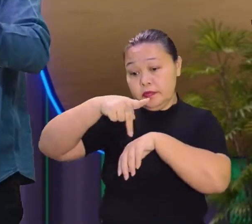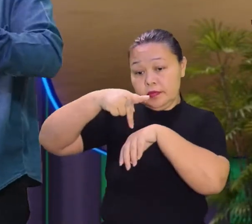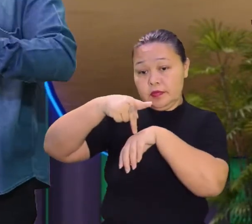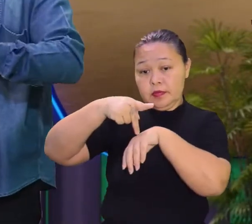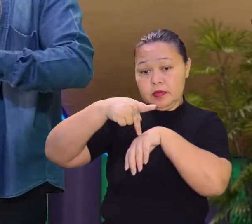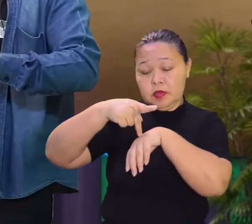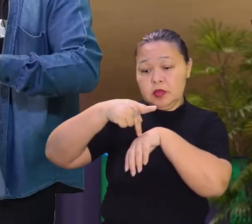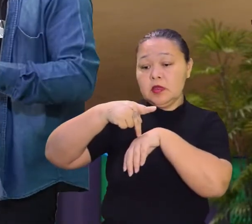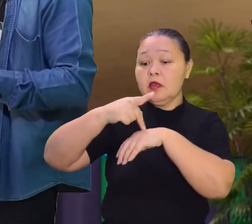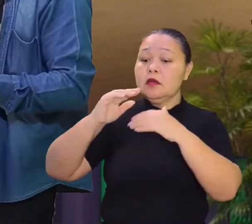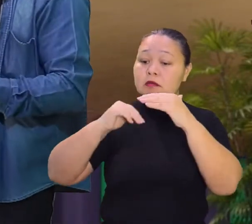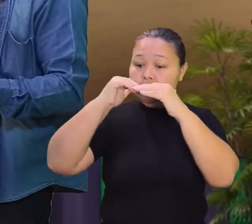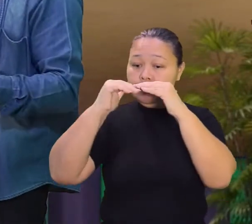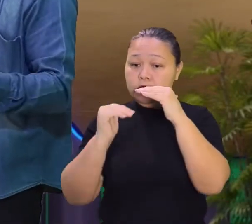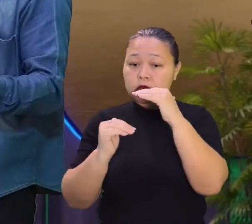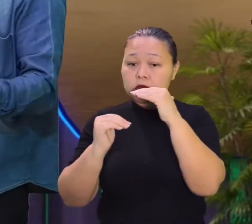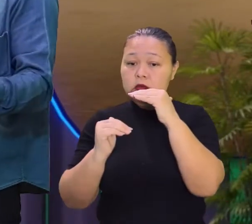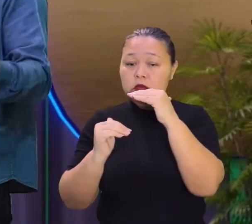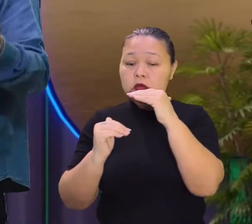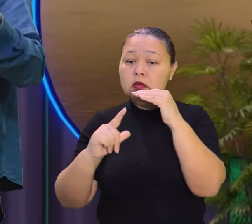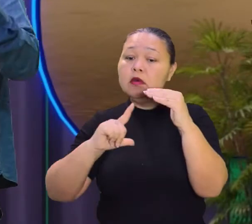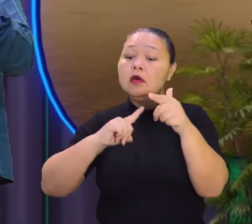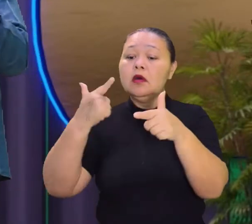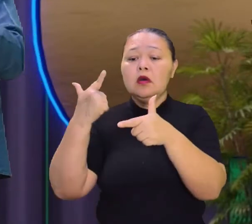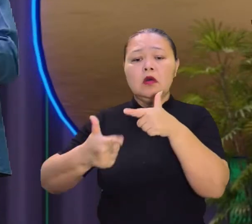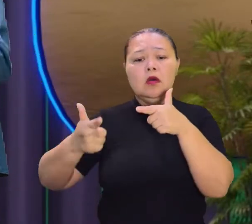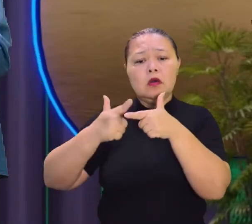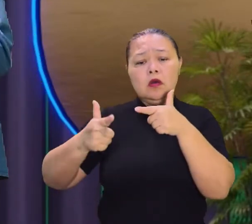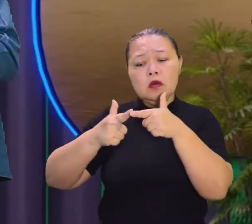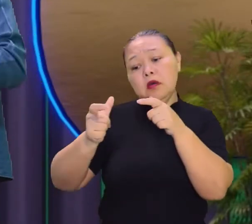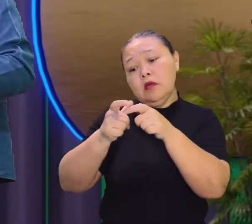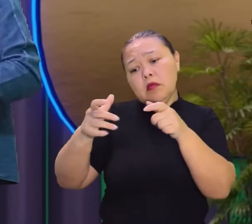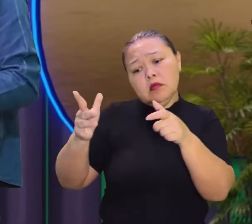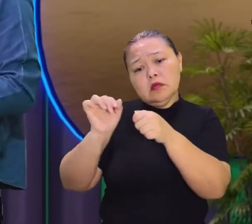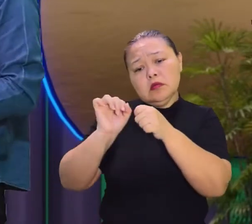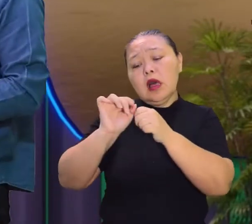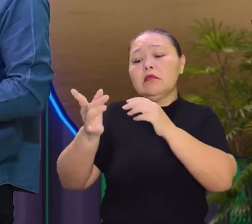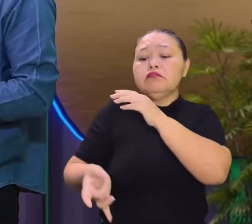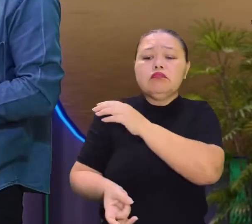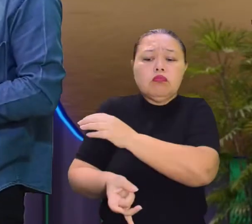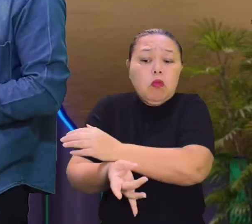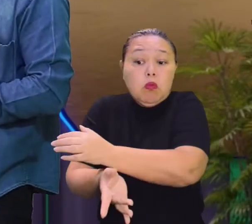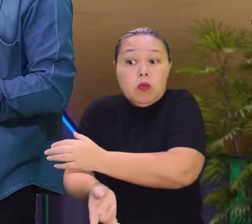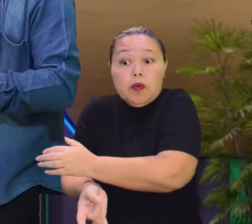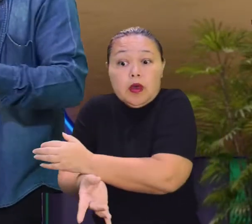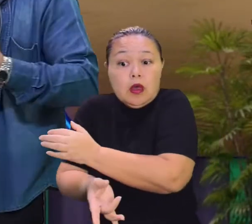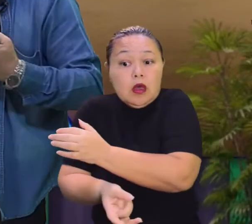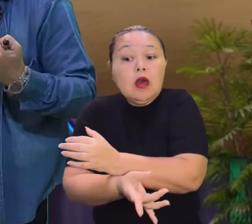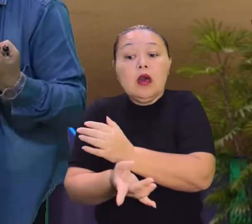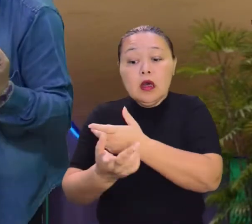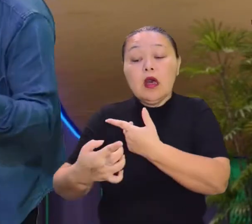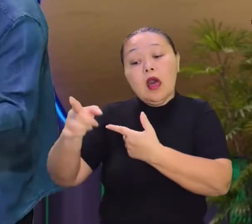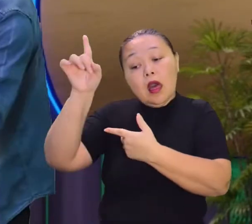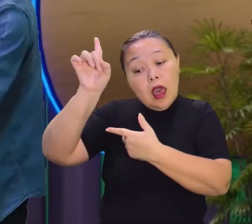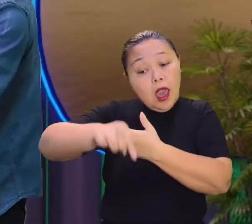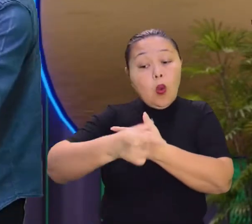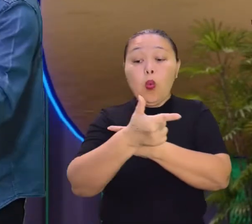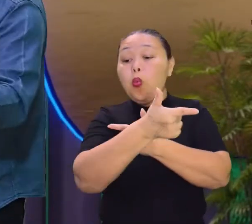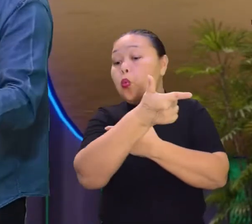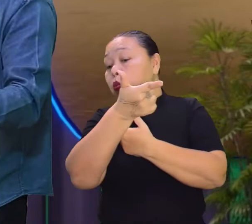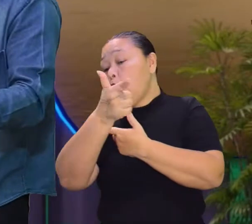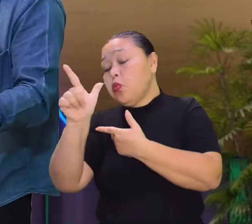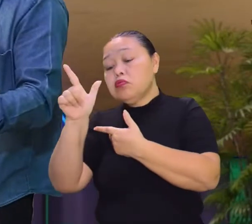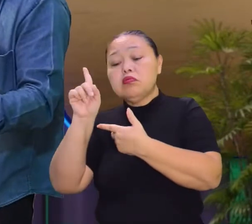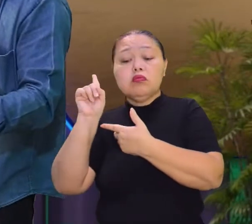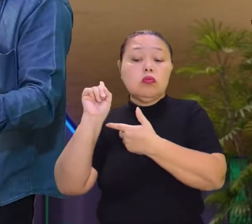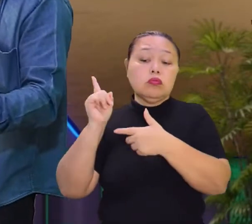países subdesenvolvidos, tem problema muito grande também de corrupção. É isso mesmo. Que isso também é um outro